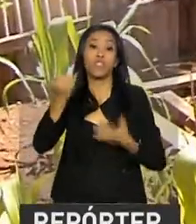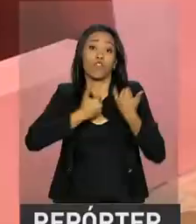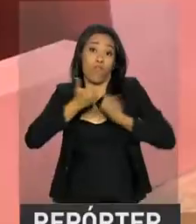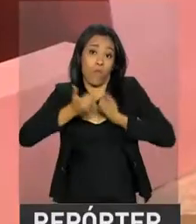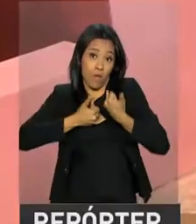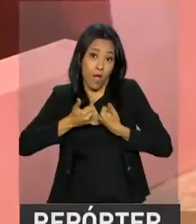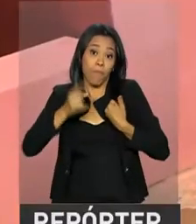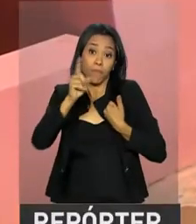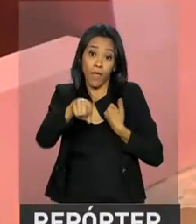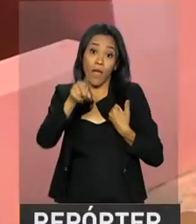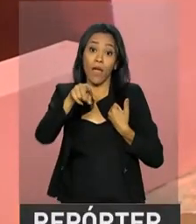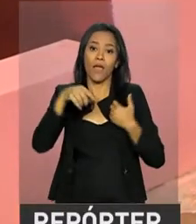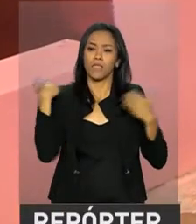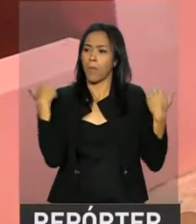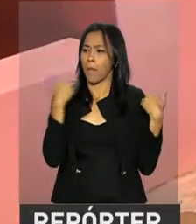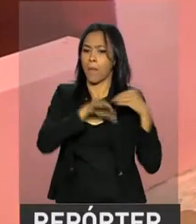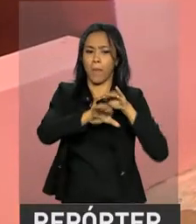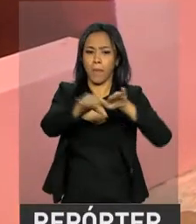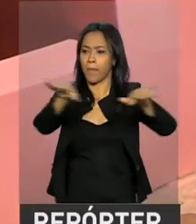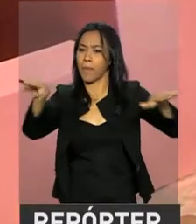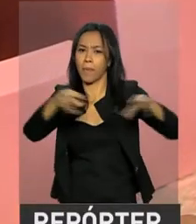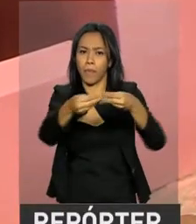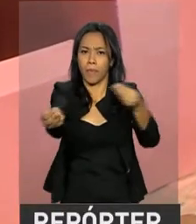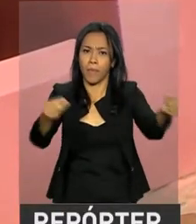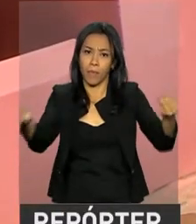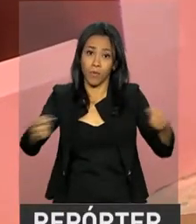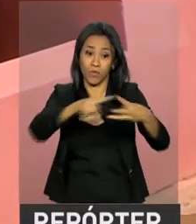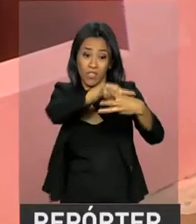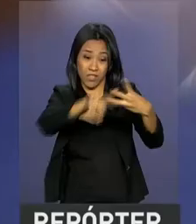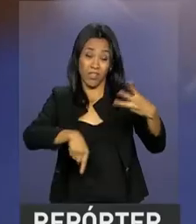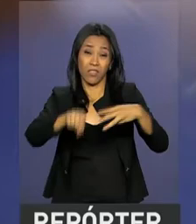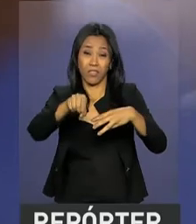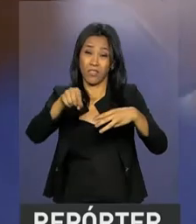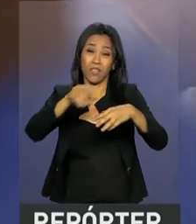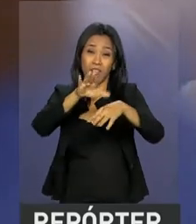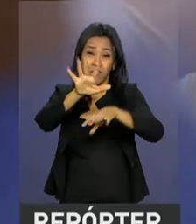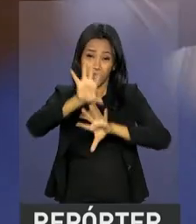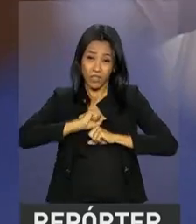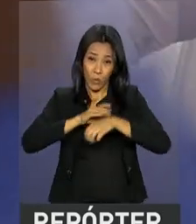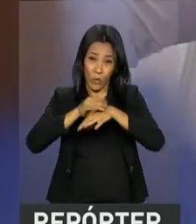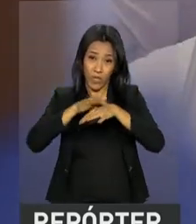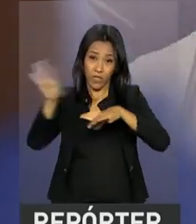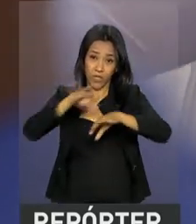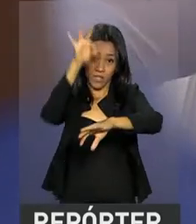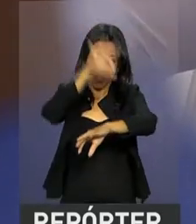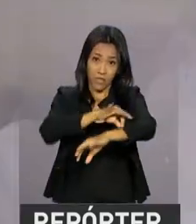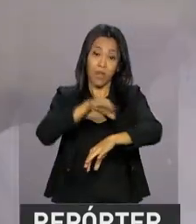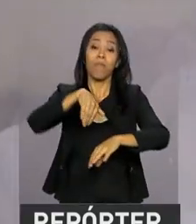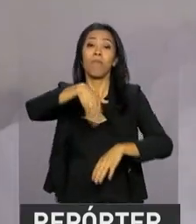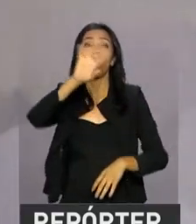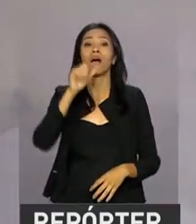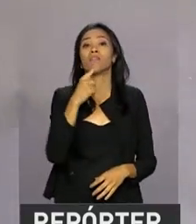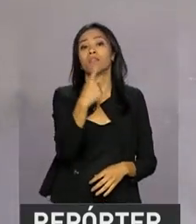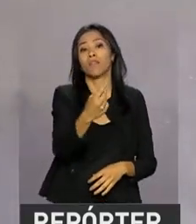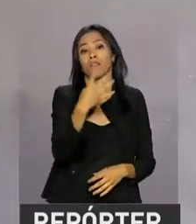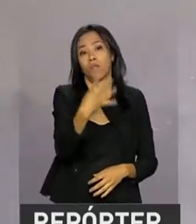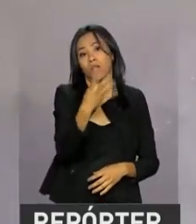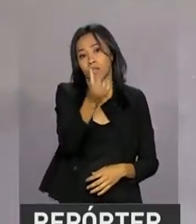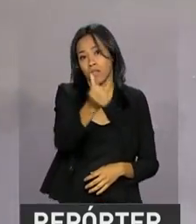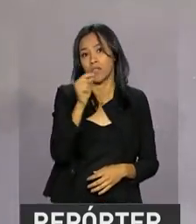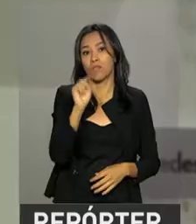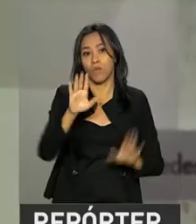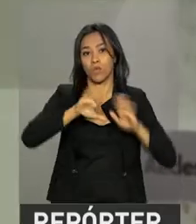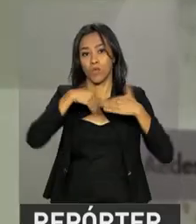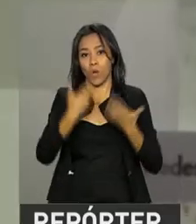contra o mosquito transmissor de dengue chico o ney zica também vai ser realizada em mais de 146 mil escolas da rede